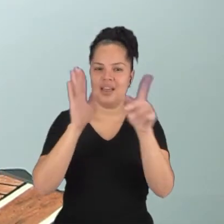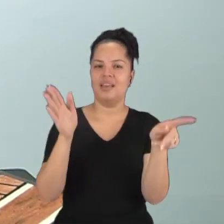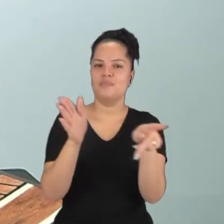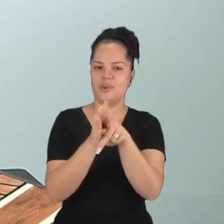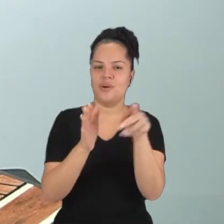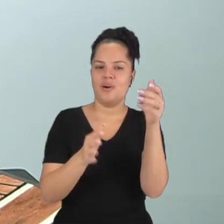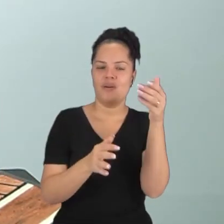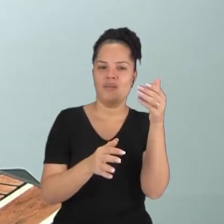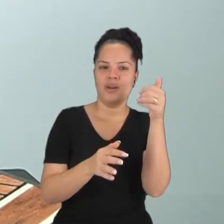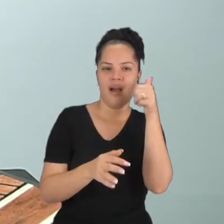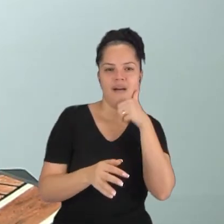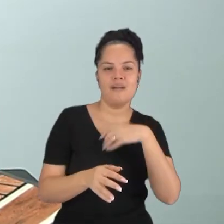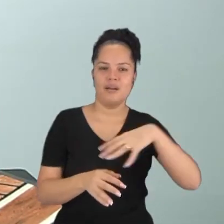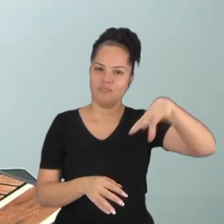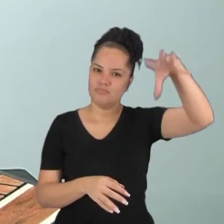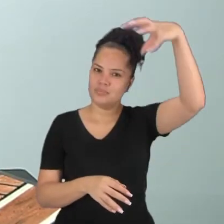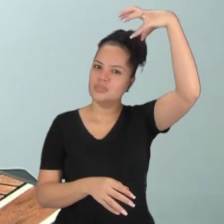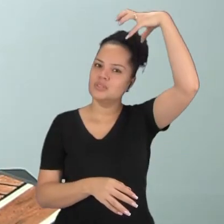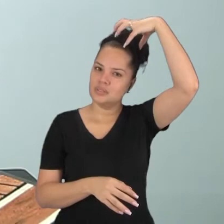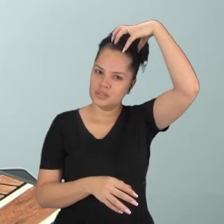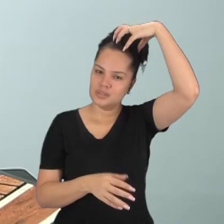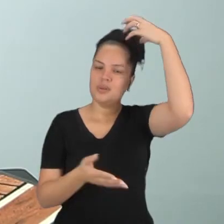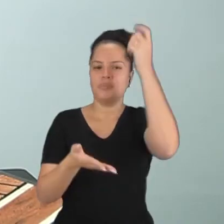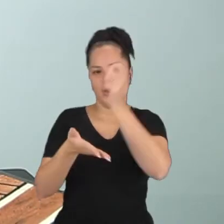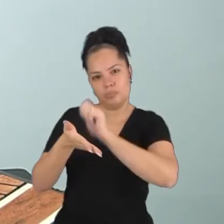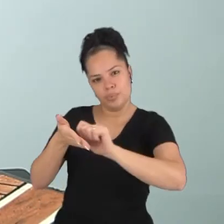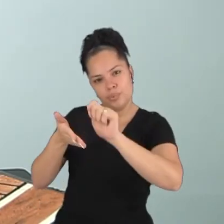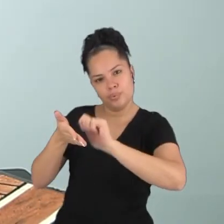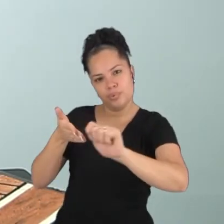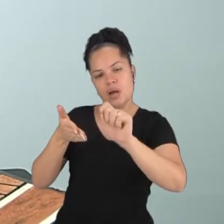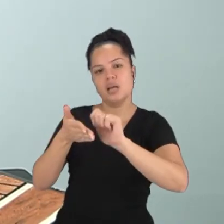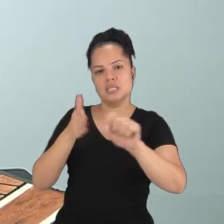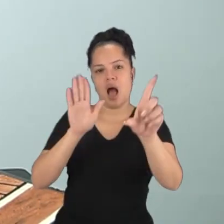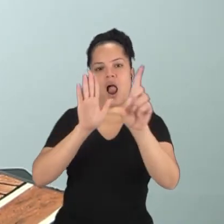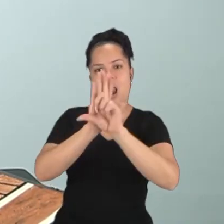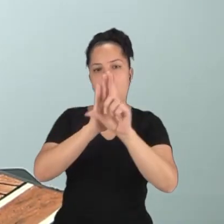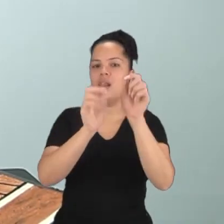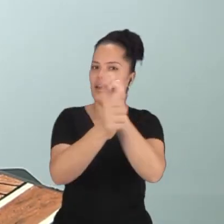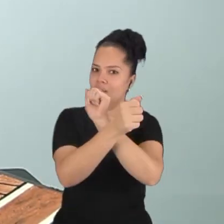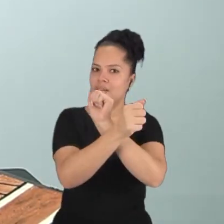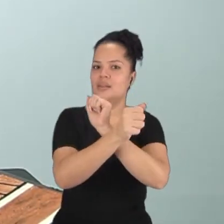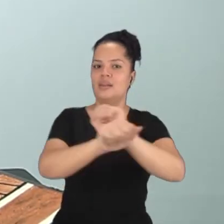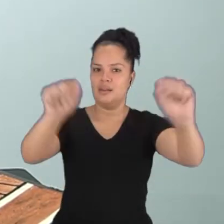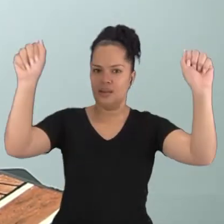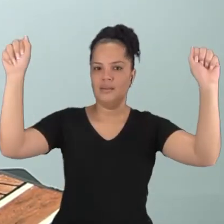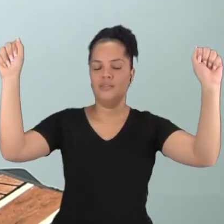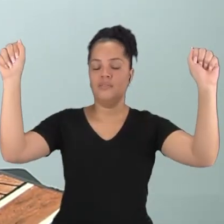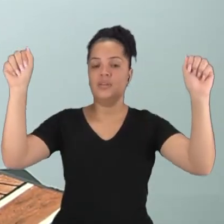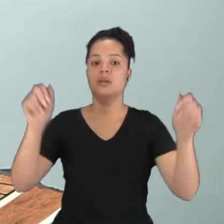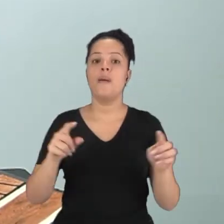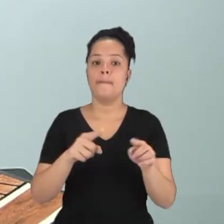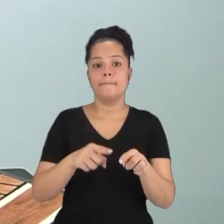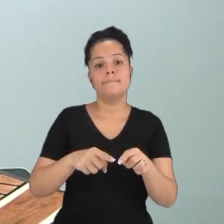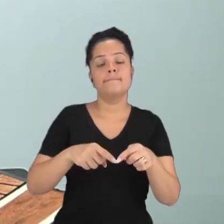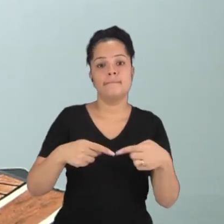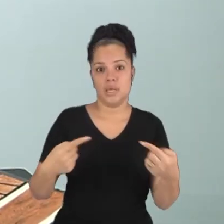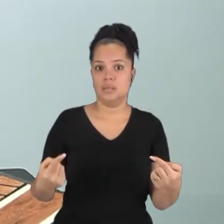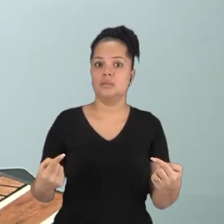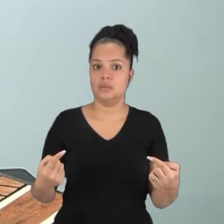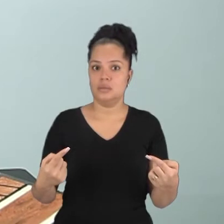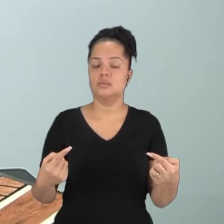princesa Isabel assinou a Lei Áurea, e, de certa forma, né, assim, entre aspas, ele